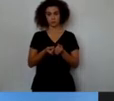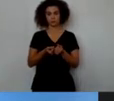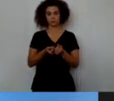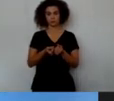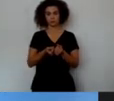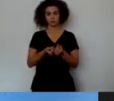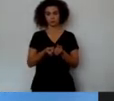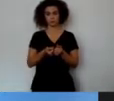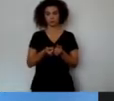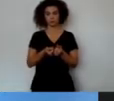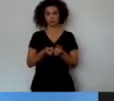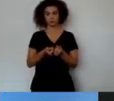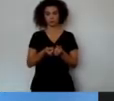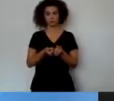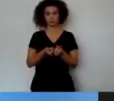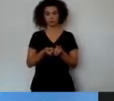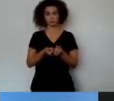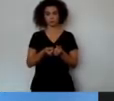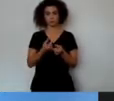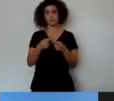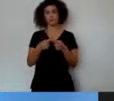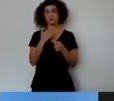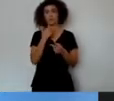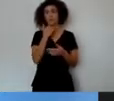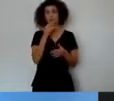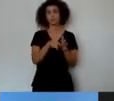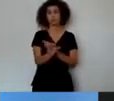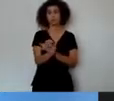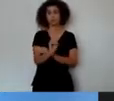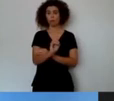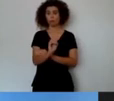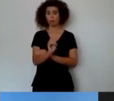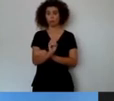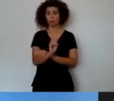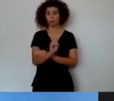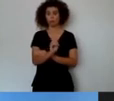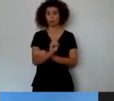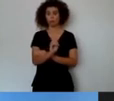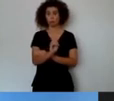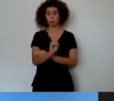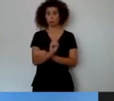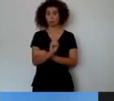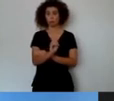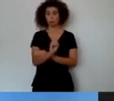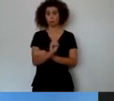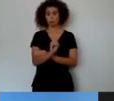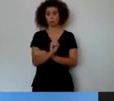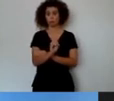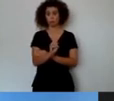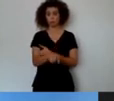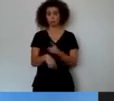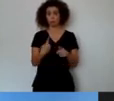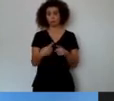dia, confissão, por que ninguém pergunta ou ninguém fala nesse sentido? Ah, mas tinha que ser branco para ser igual ao Queiroz. Por que que o fato dele